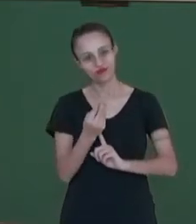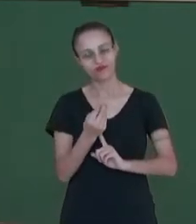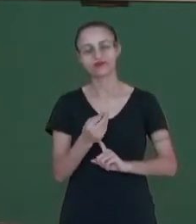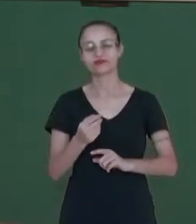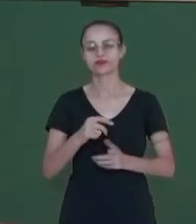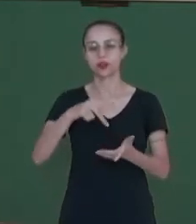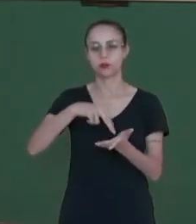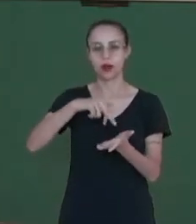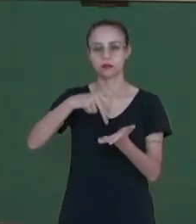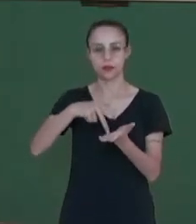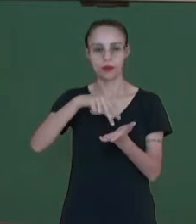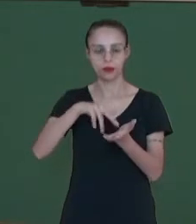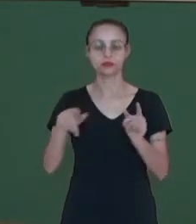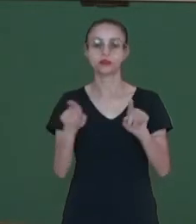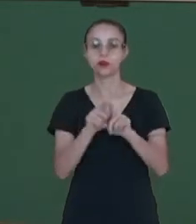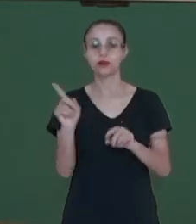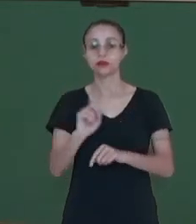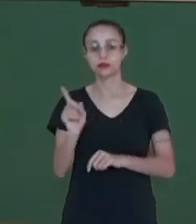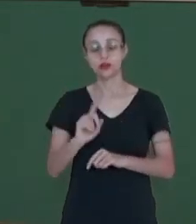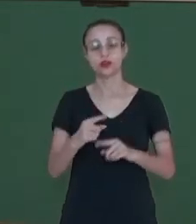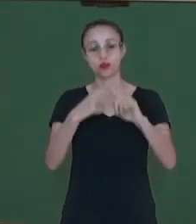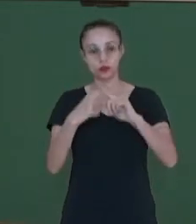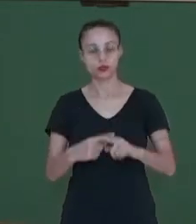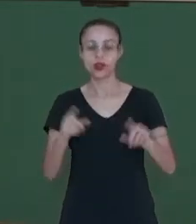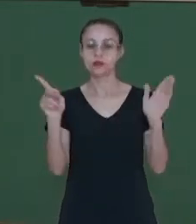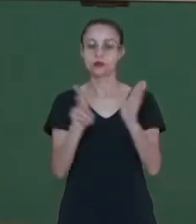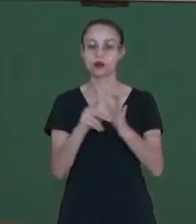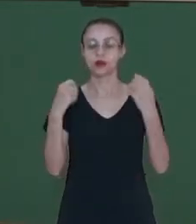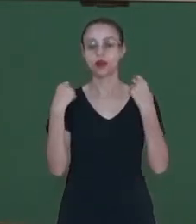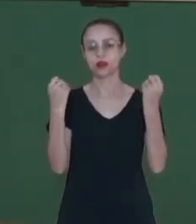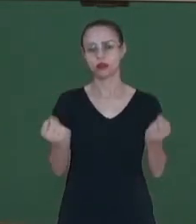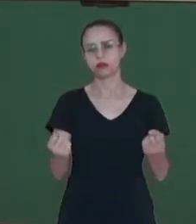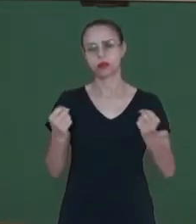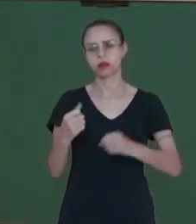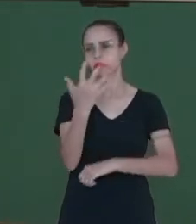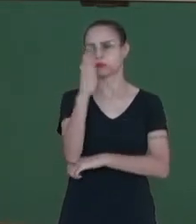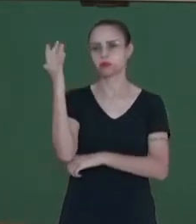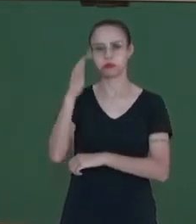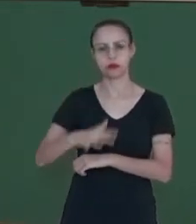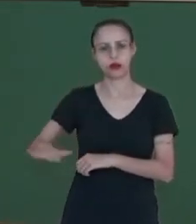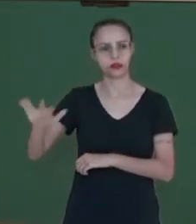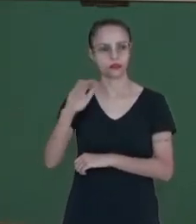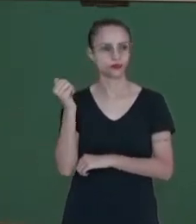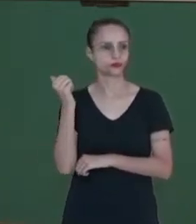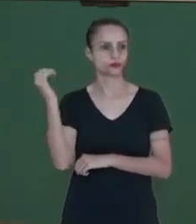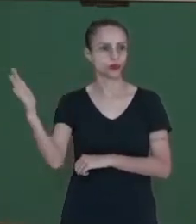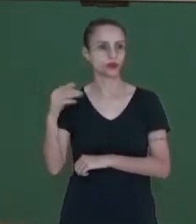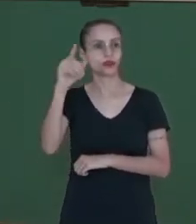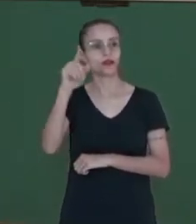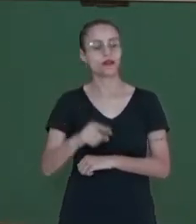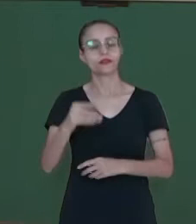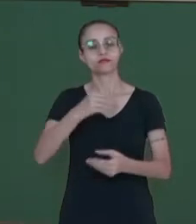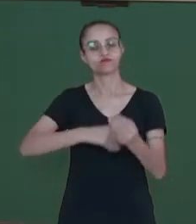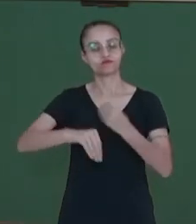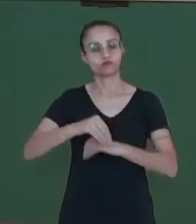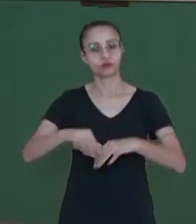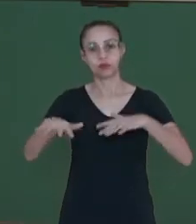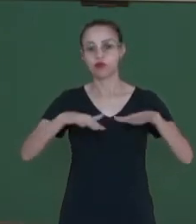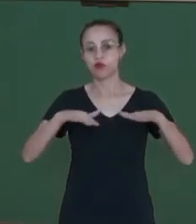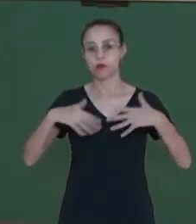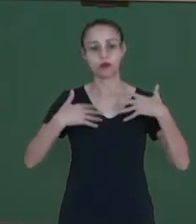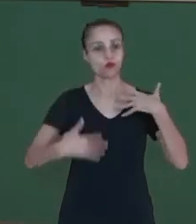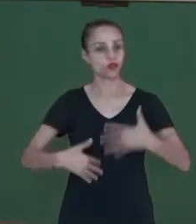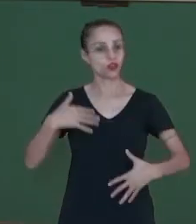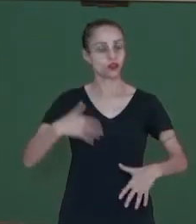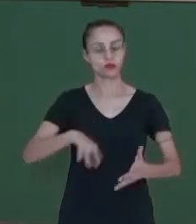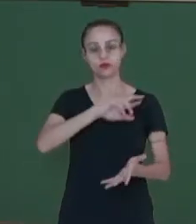rítmica. E as não competitivas são aquelas que a gente faz na academia, no parque, né? Envolve uma prática de série de movimentos. Então, são